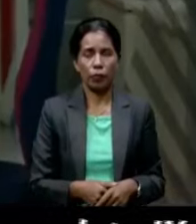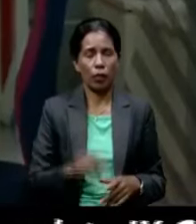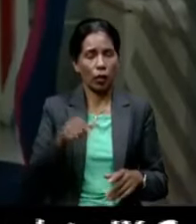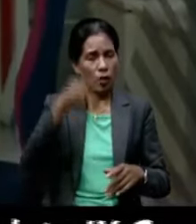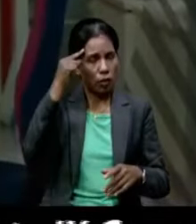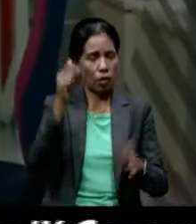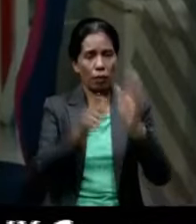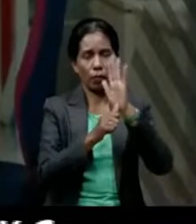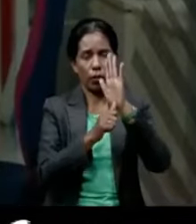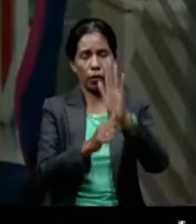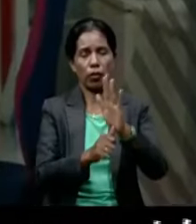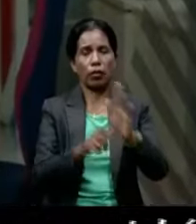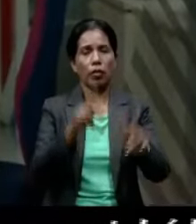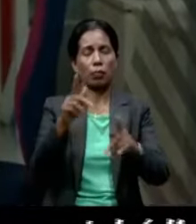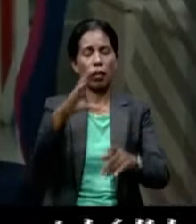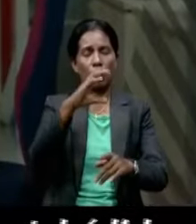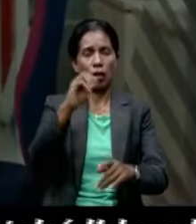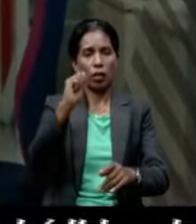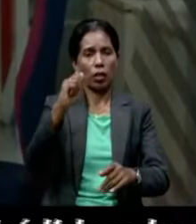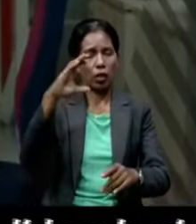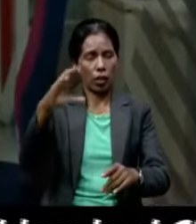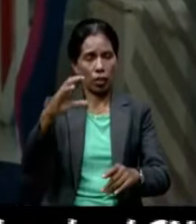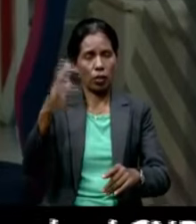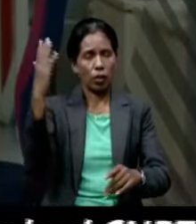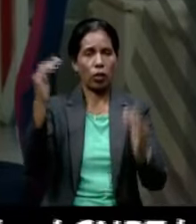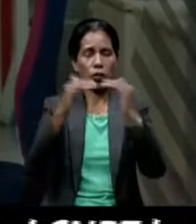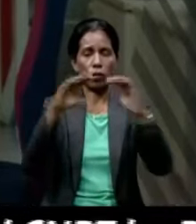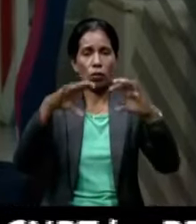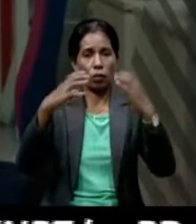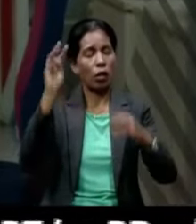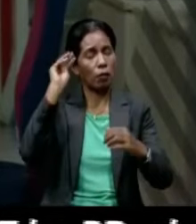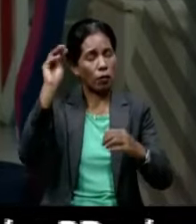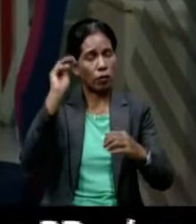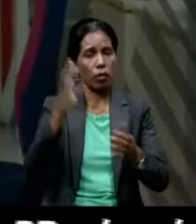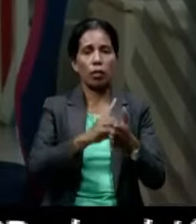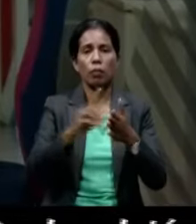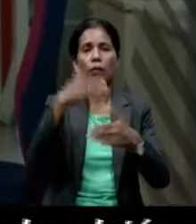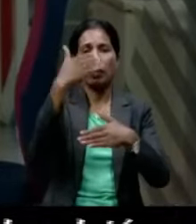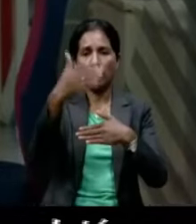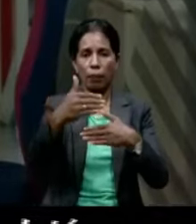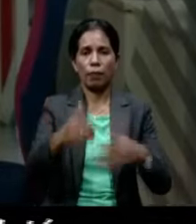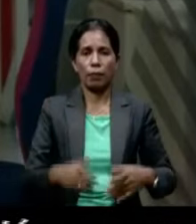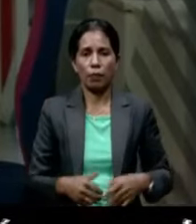Governo se apresenta candidato comissário Phuong Kak e a reunião Conselho Ministro semana oi.